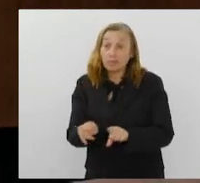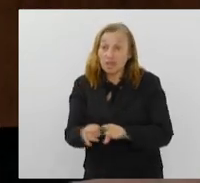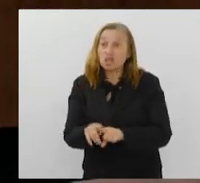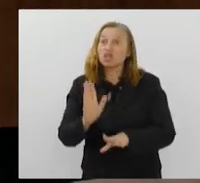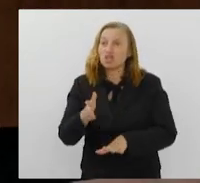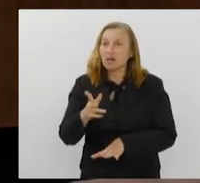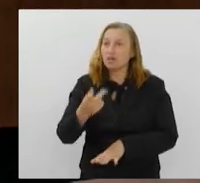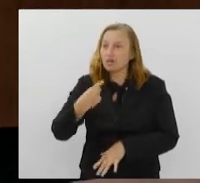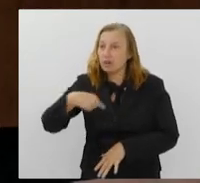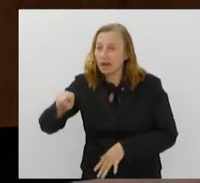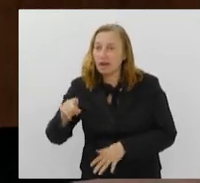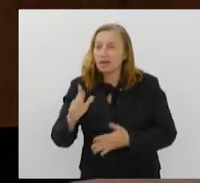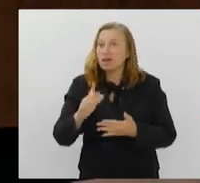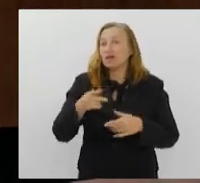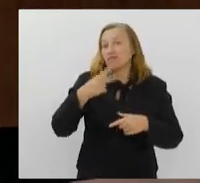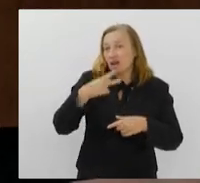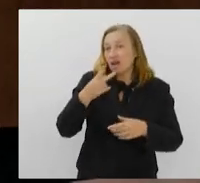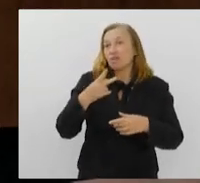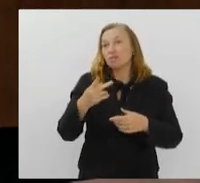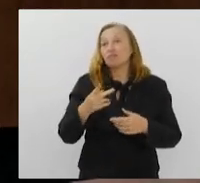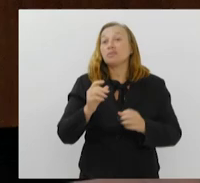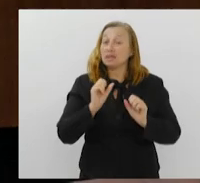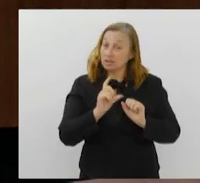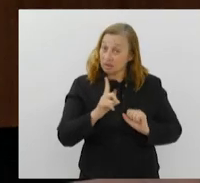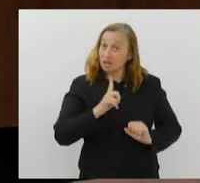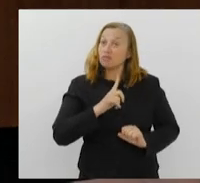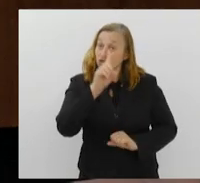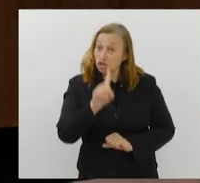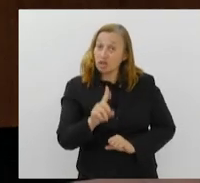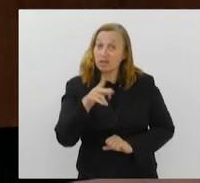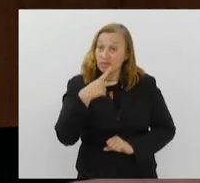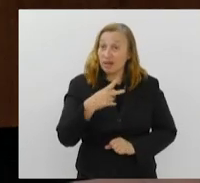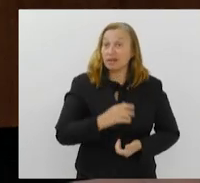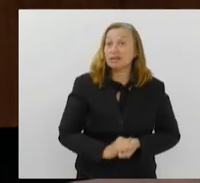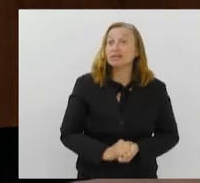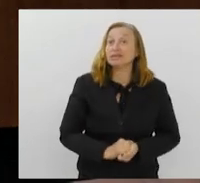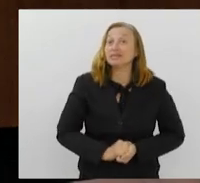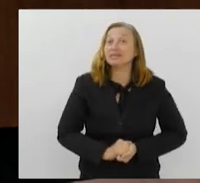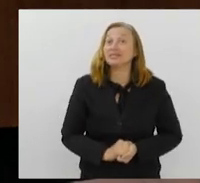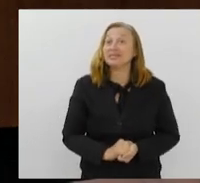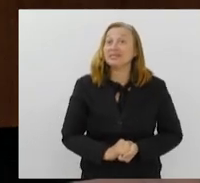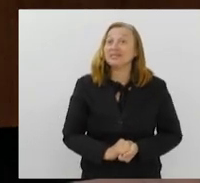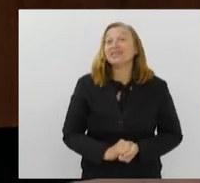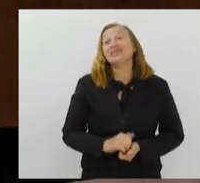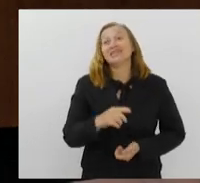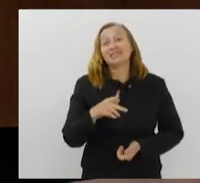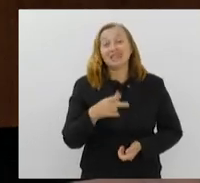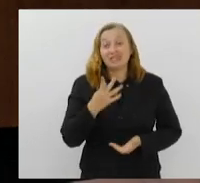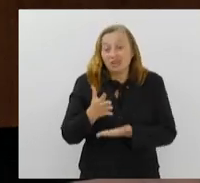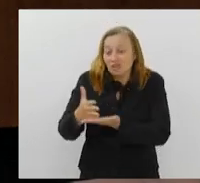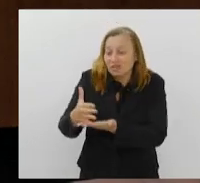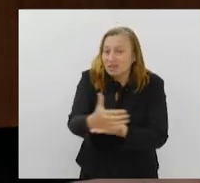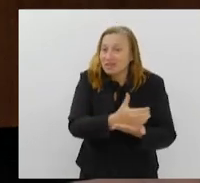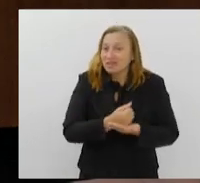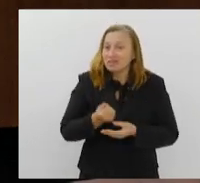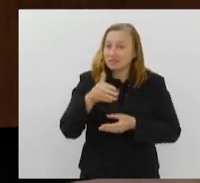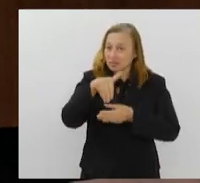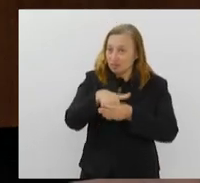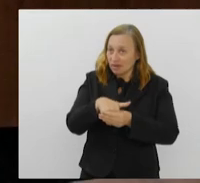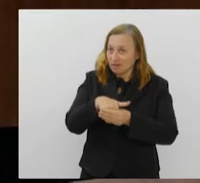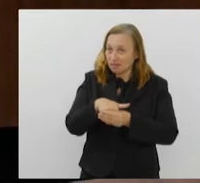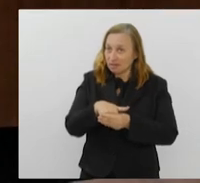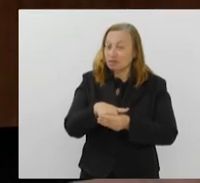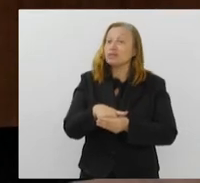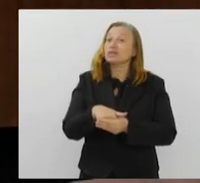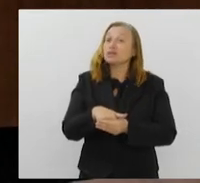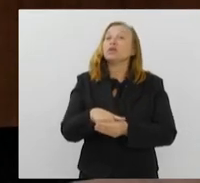para lá tumultuar algumas vezes, mas teve o direito à fala. Nesse aspecto, quando a gente estava colhendo os votos, que foi por unanimidade,